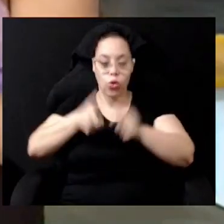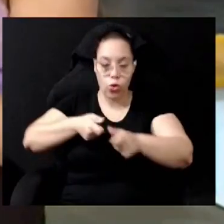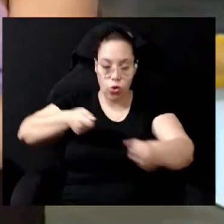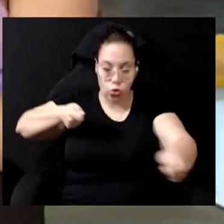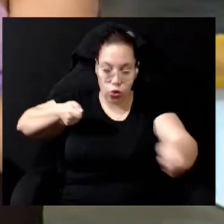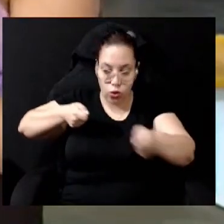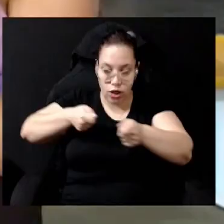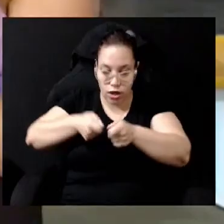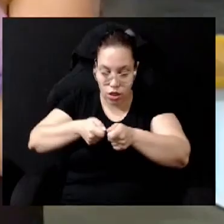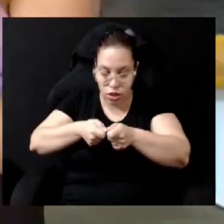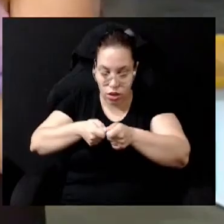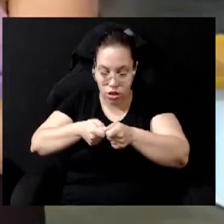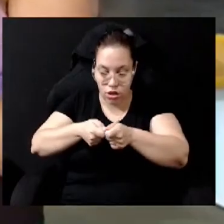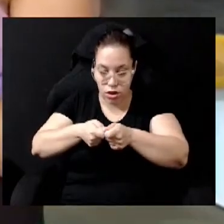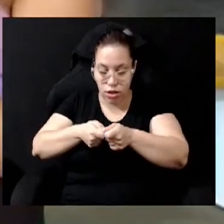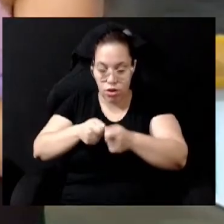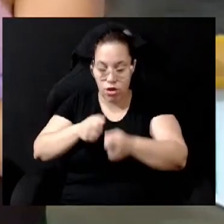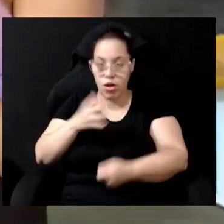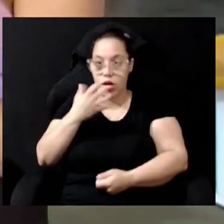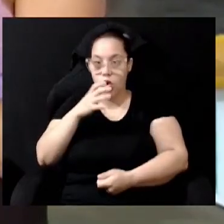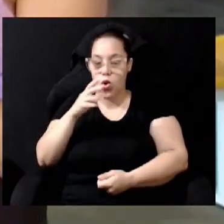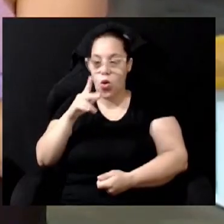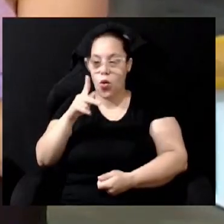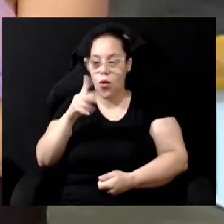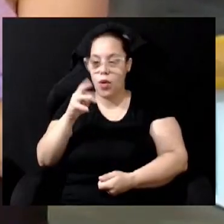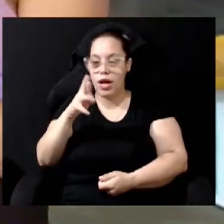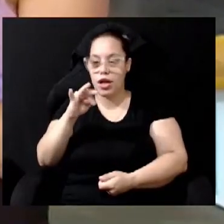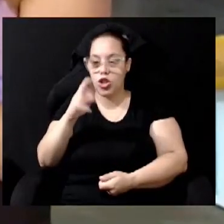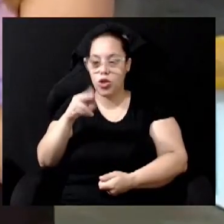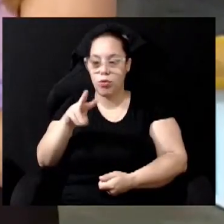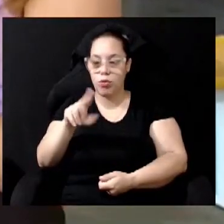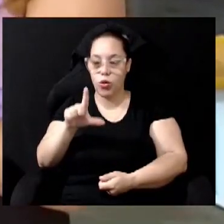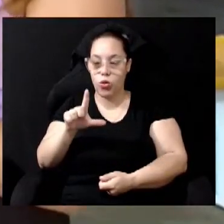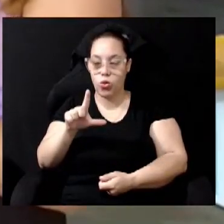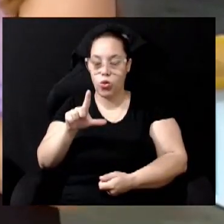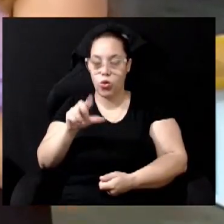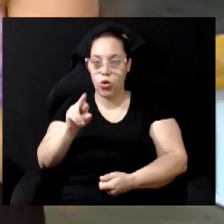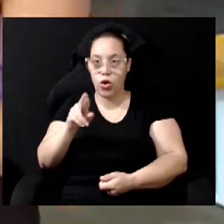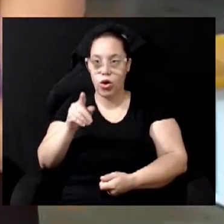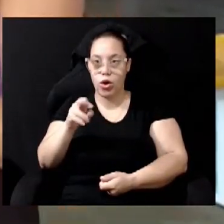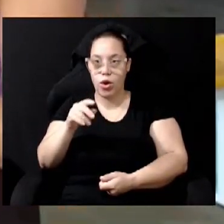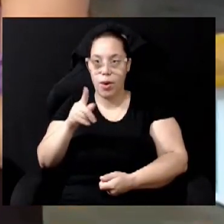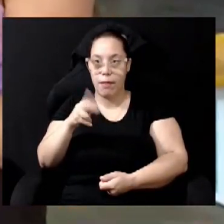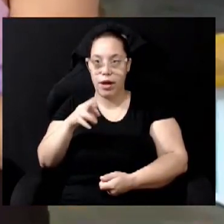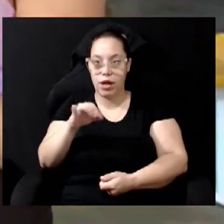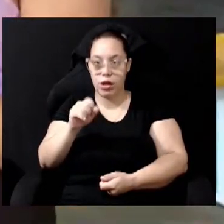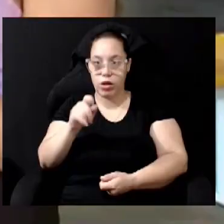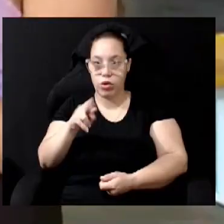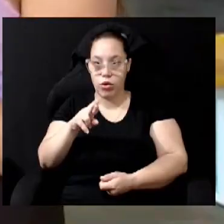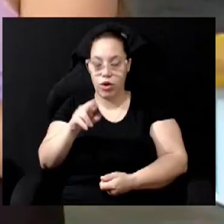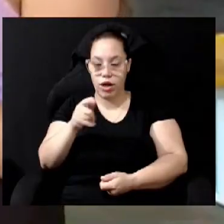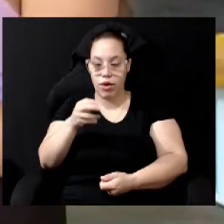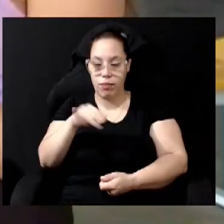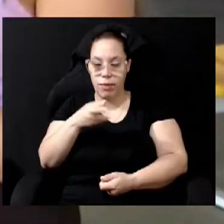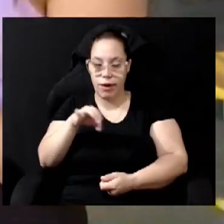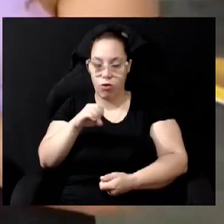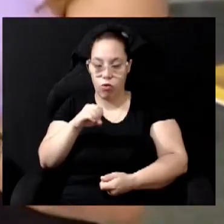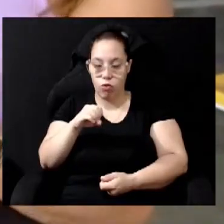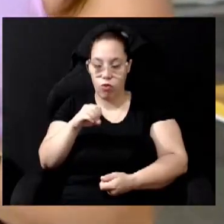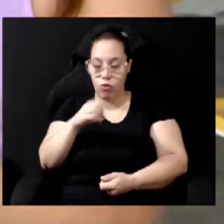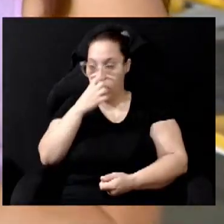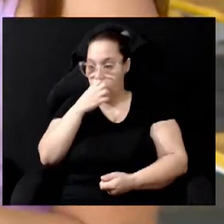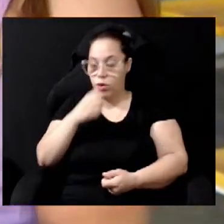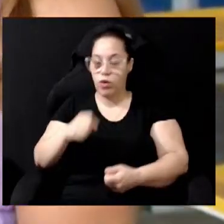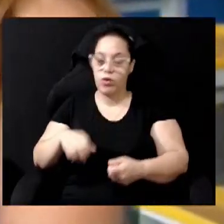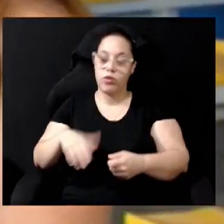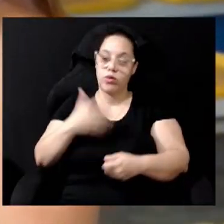tiver raças como Pitbull, Rottweiler, Pastor Alemão, essas raças, né, que são cães de guarda,